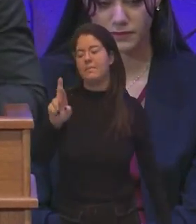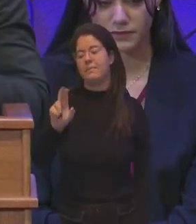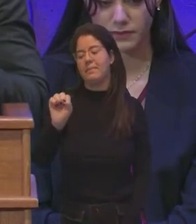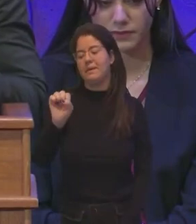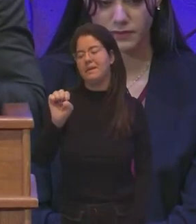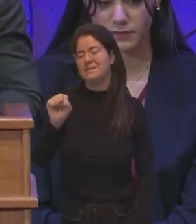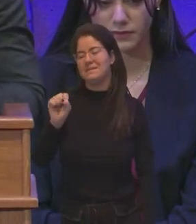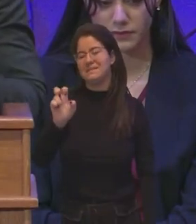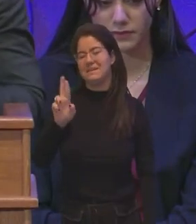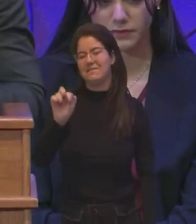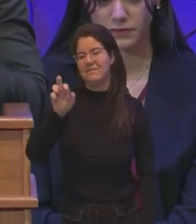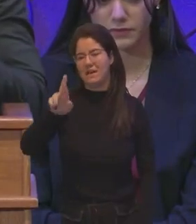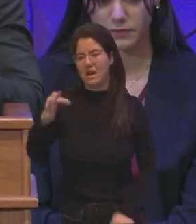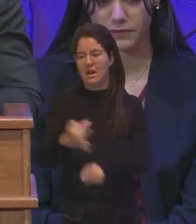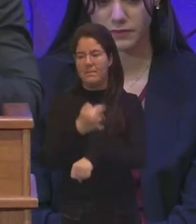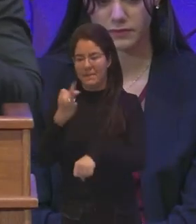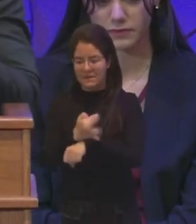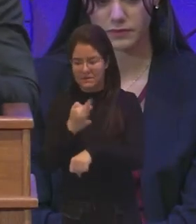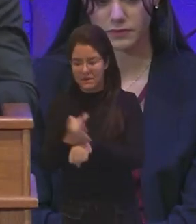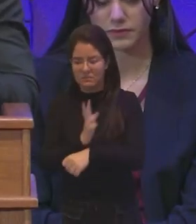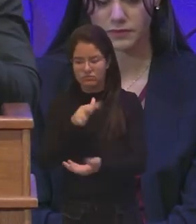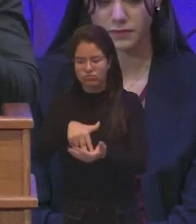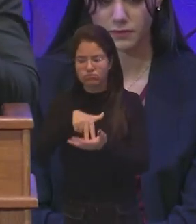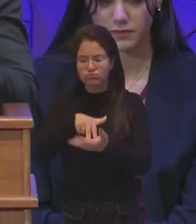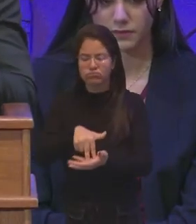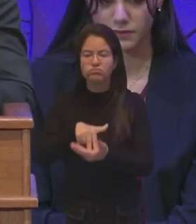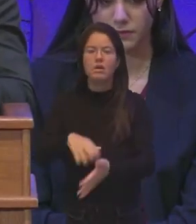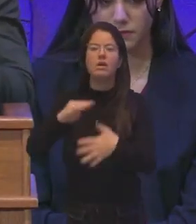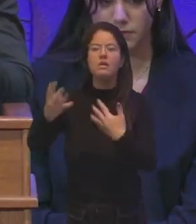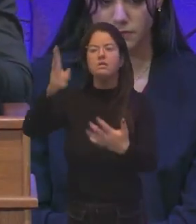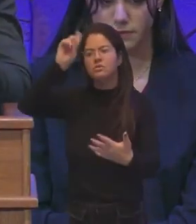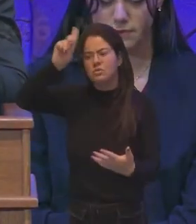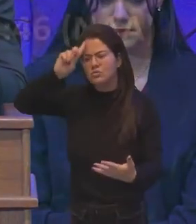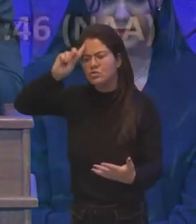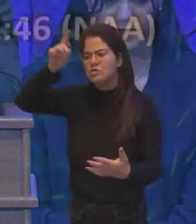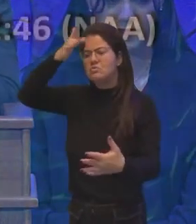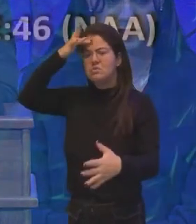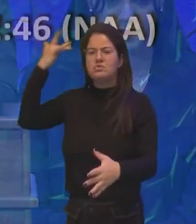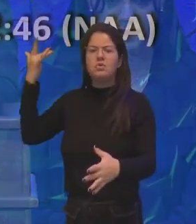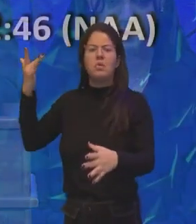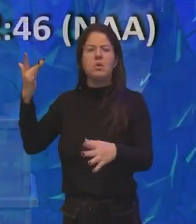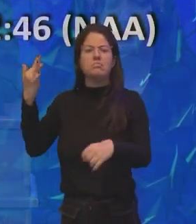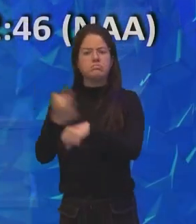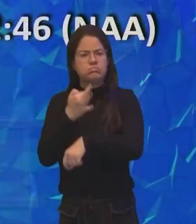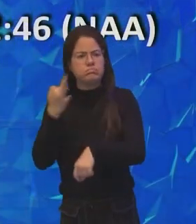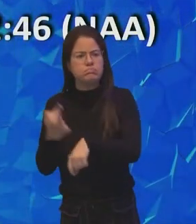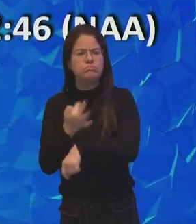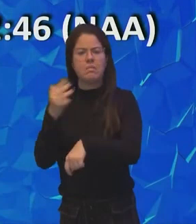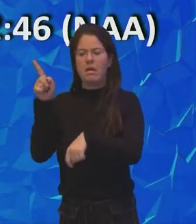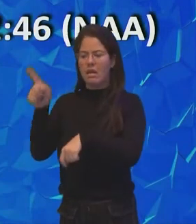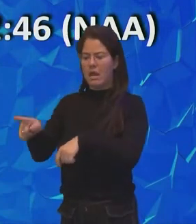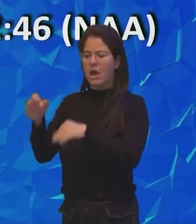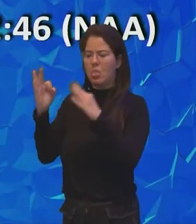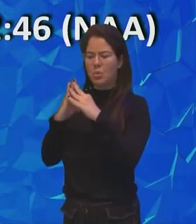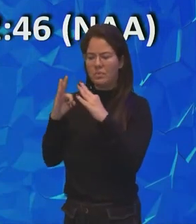diz agora: diariamente perseveravam unânimes no templo. O